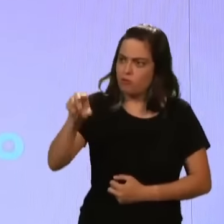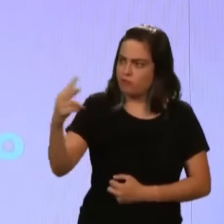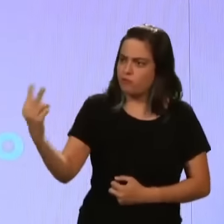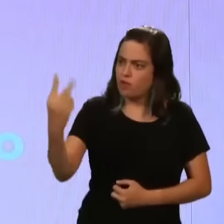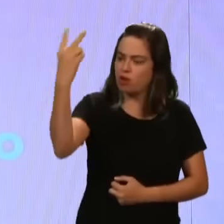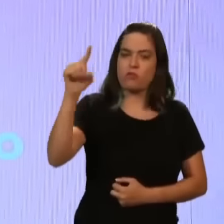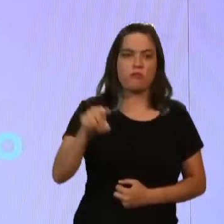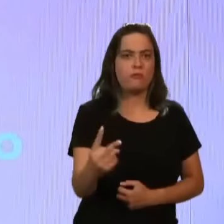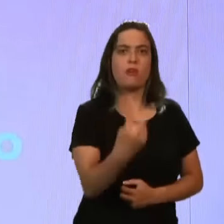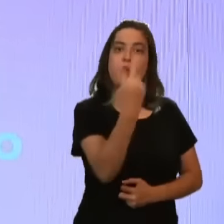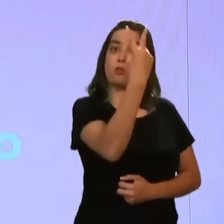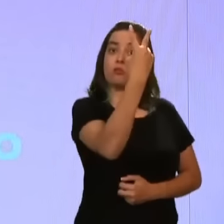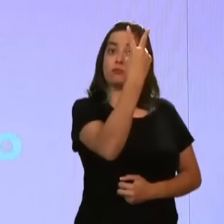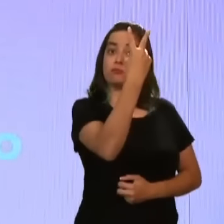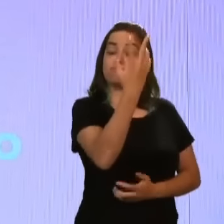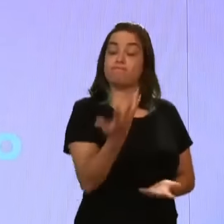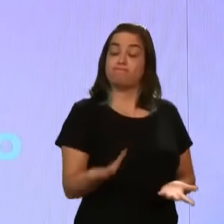valor?